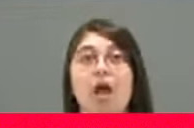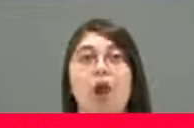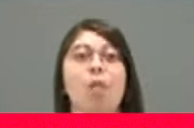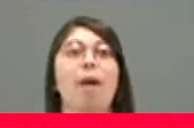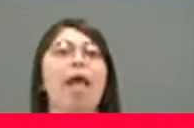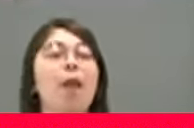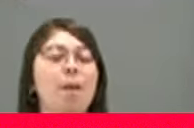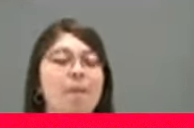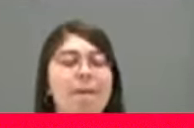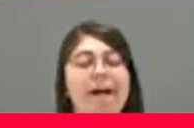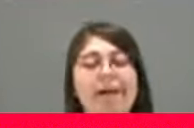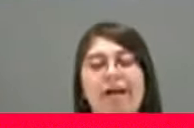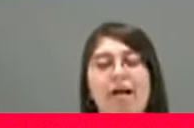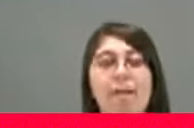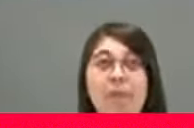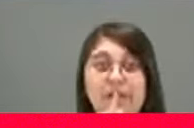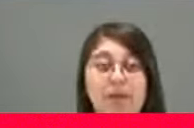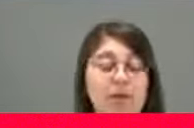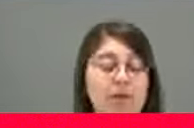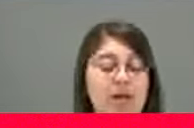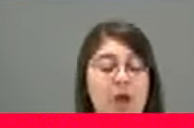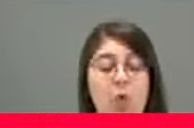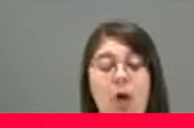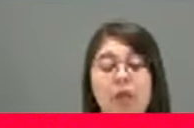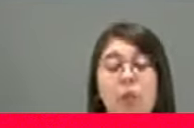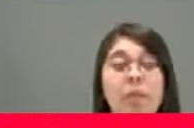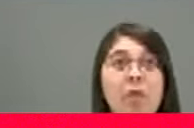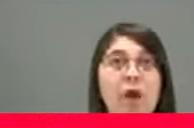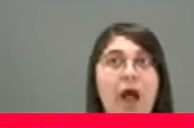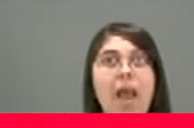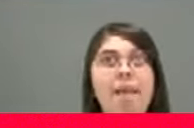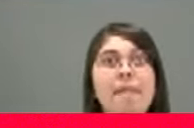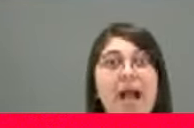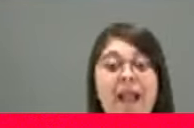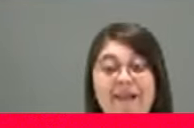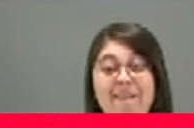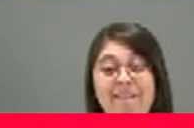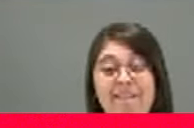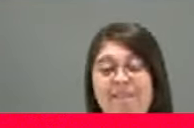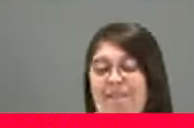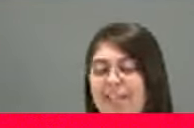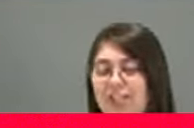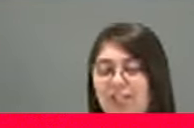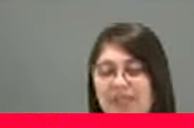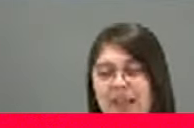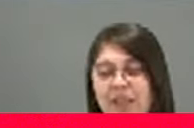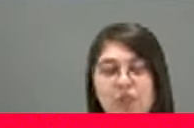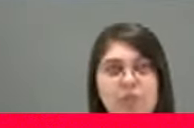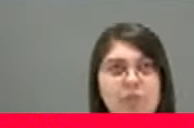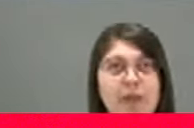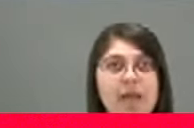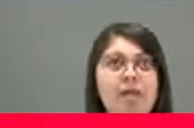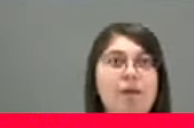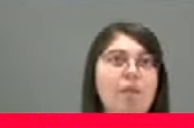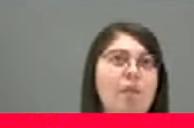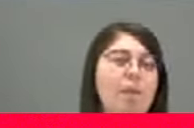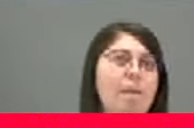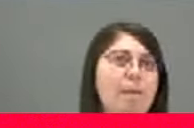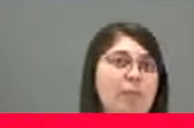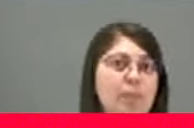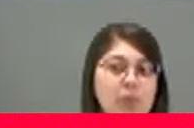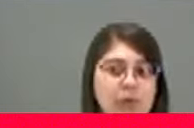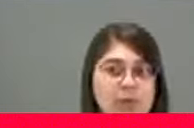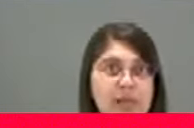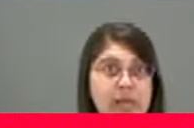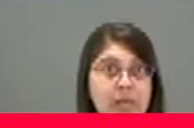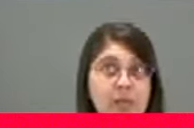uma alíquota aí, quem ganha 4 mil e pouco, pagar uma alíquota de 27% no imposto de renda. Isso é um assalto ao